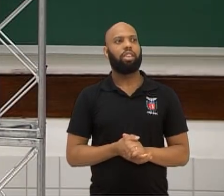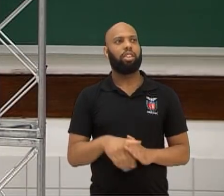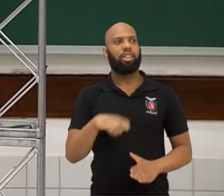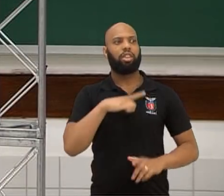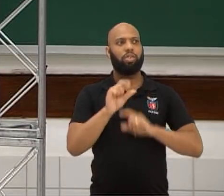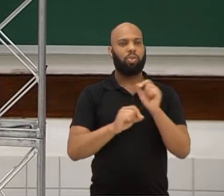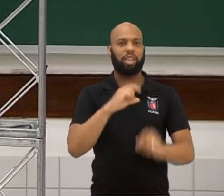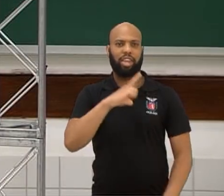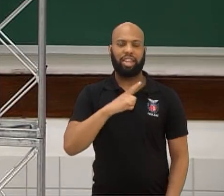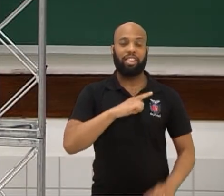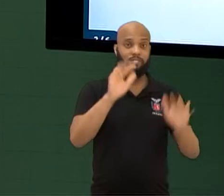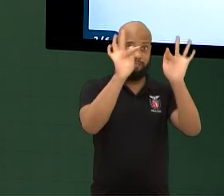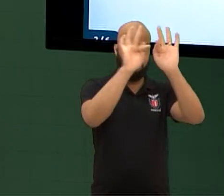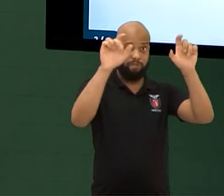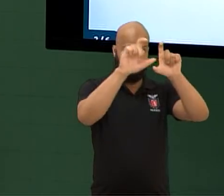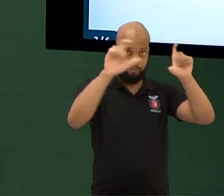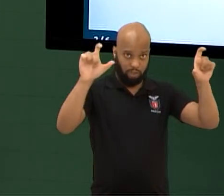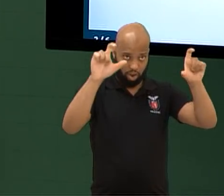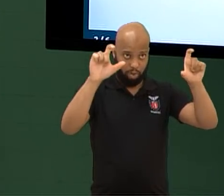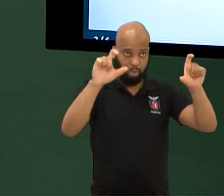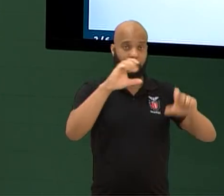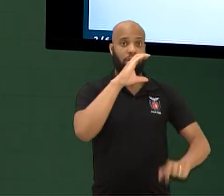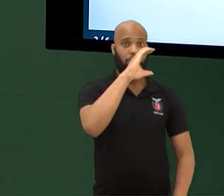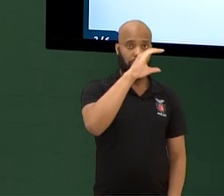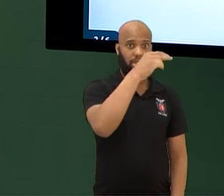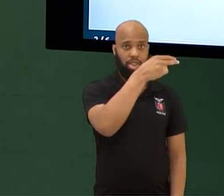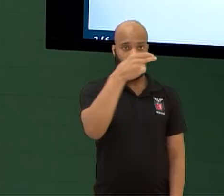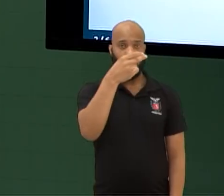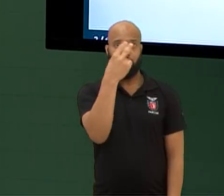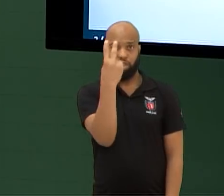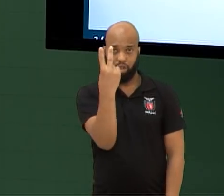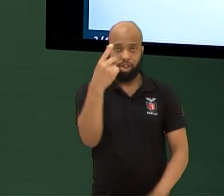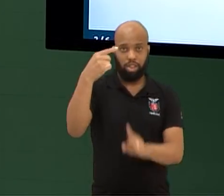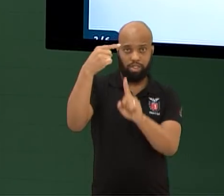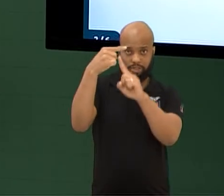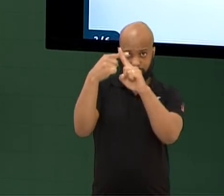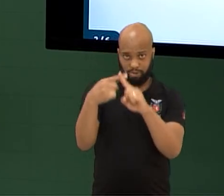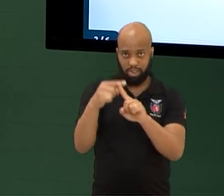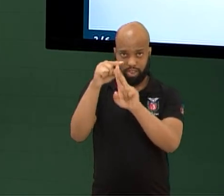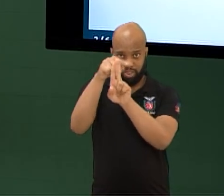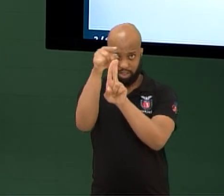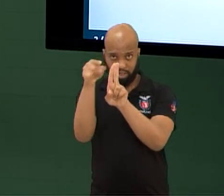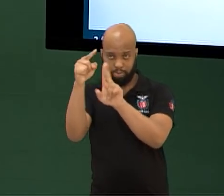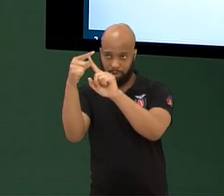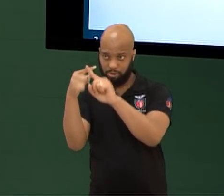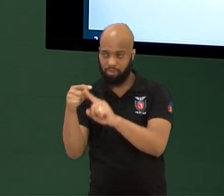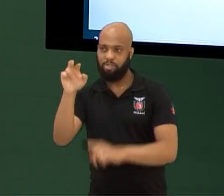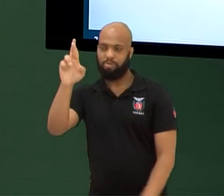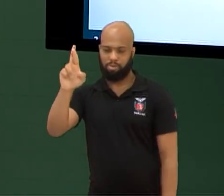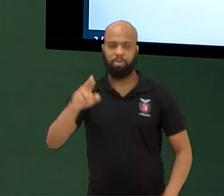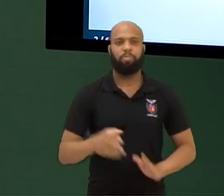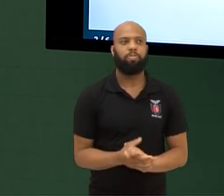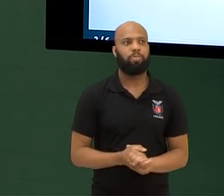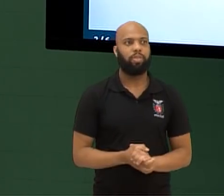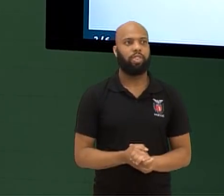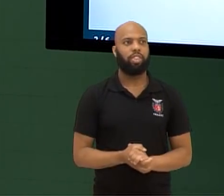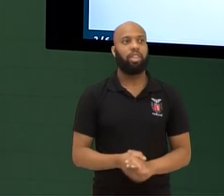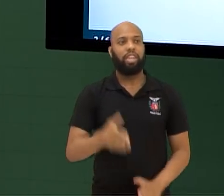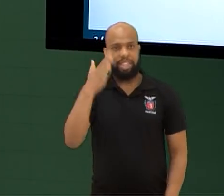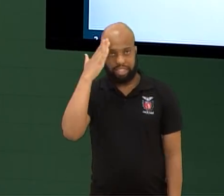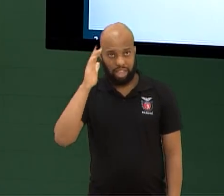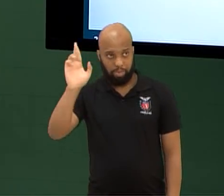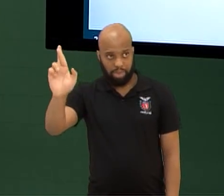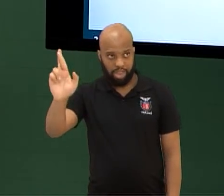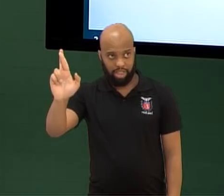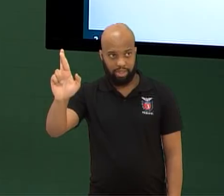Então, nós temos a nossa fórmula, né? Comprimento igual a 2 vezes π vezes o raio. Eu sei quem